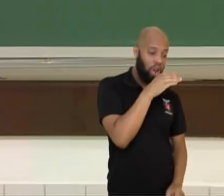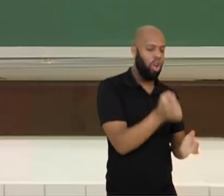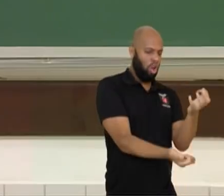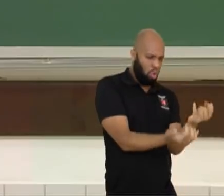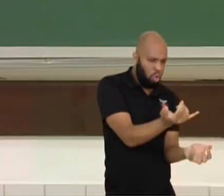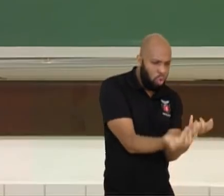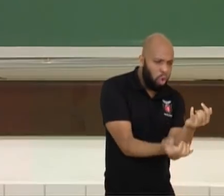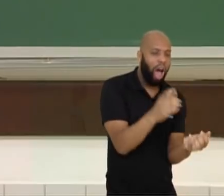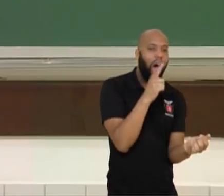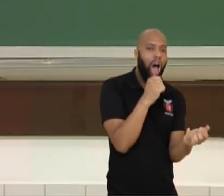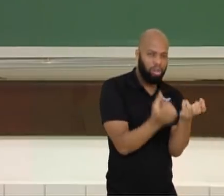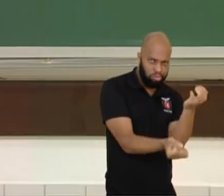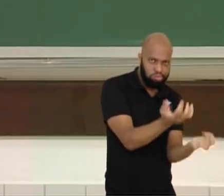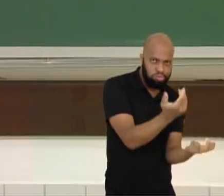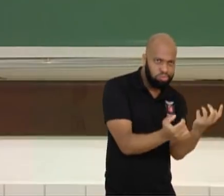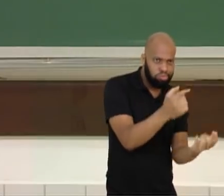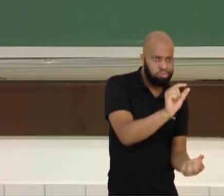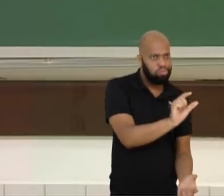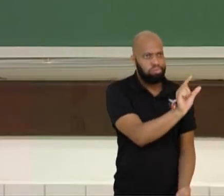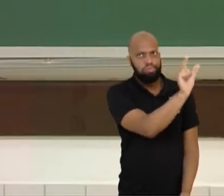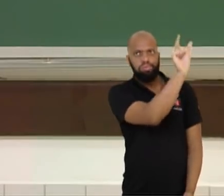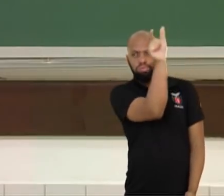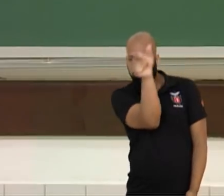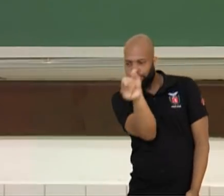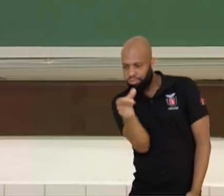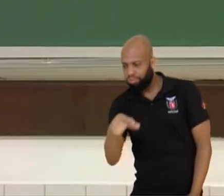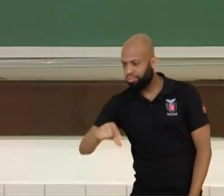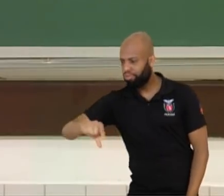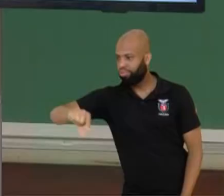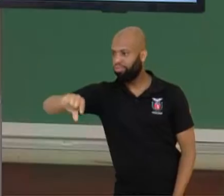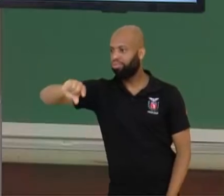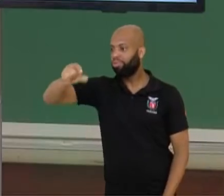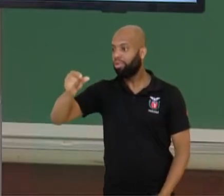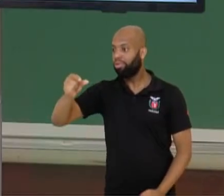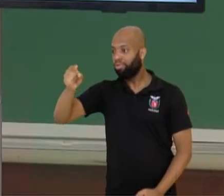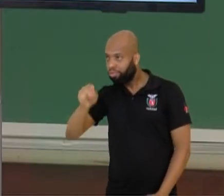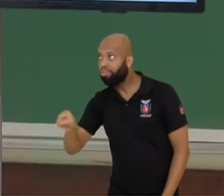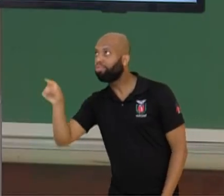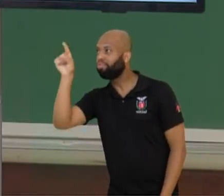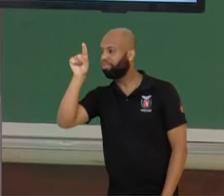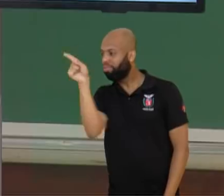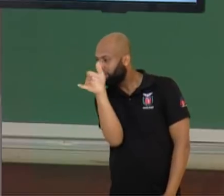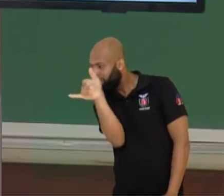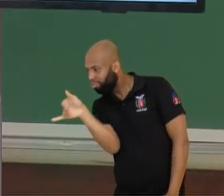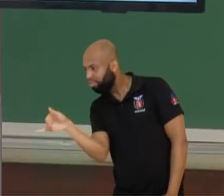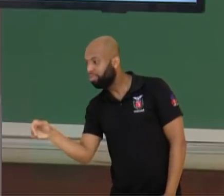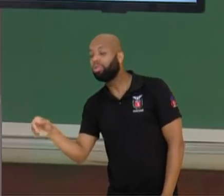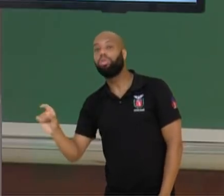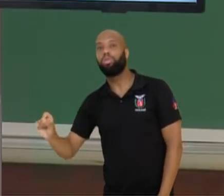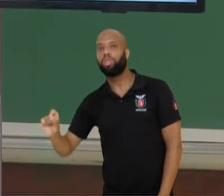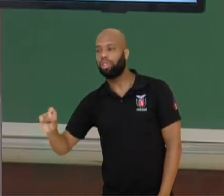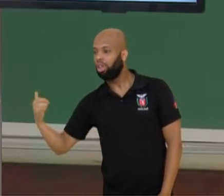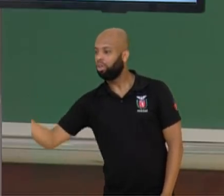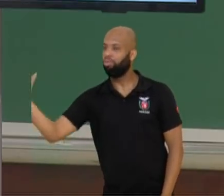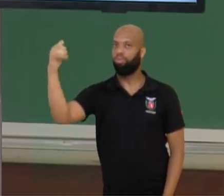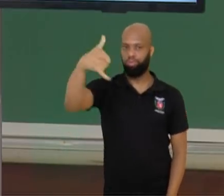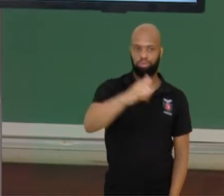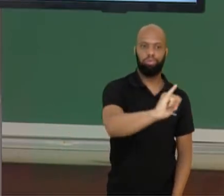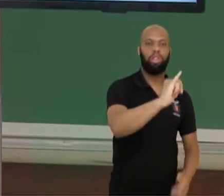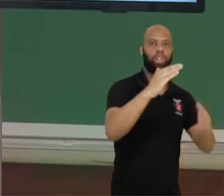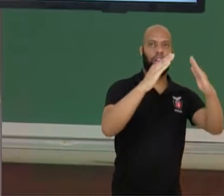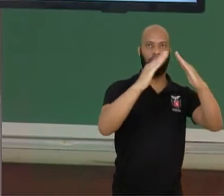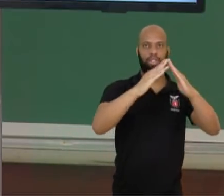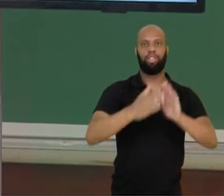né, da água que está fervendo aqui, em energia elétrica. Tá vendo só como é que funciona? Aqui no Paraná, a gente não tem